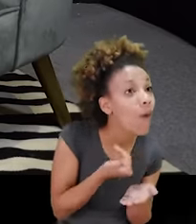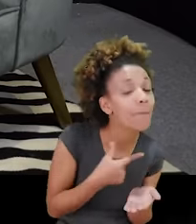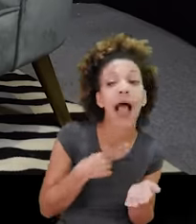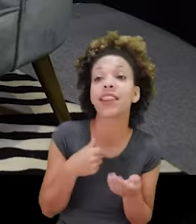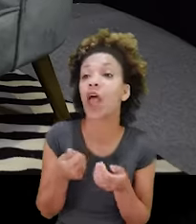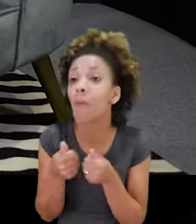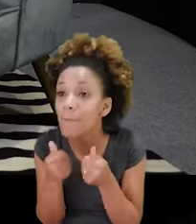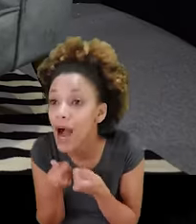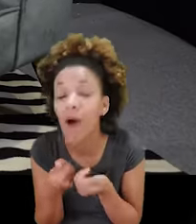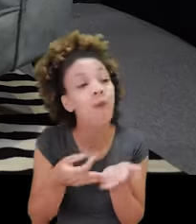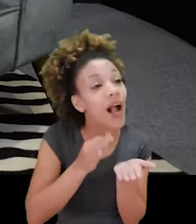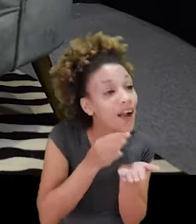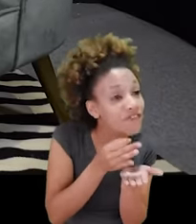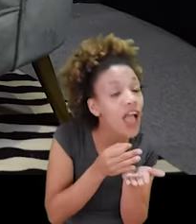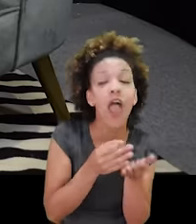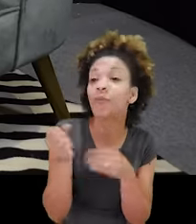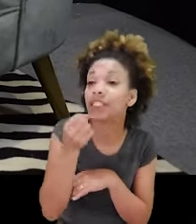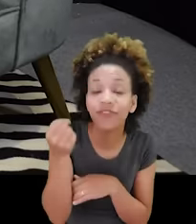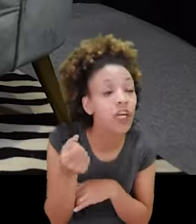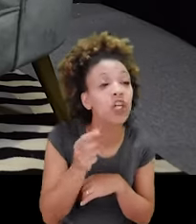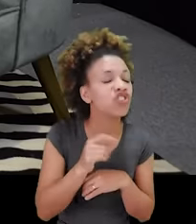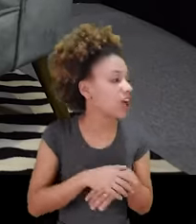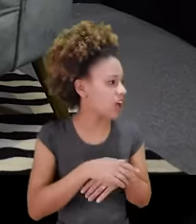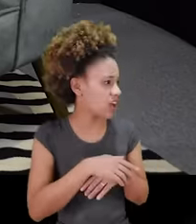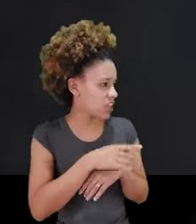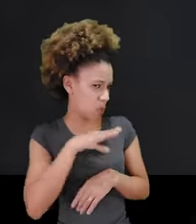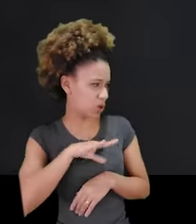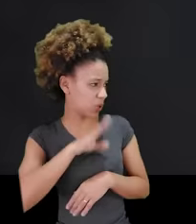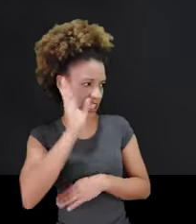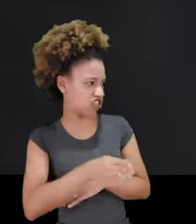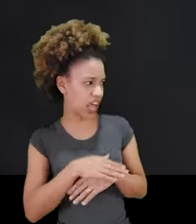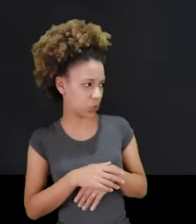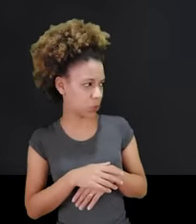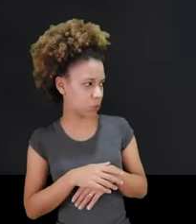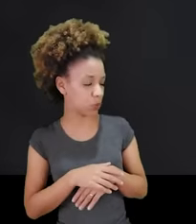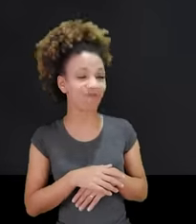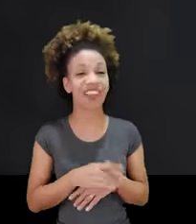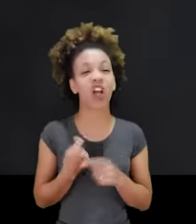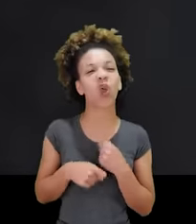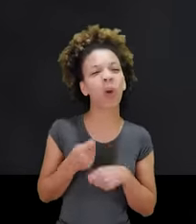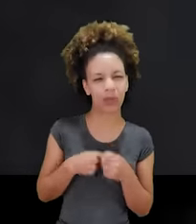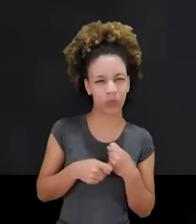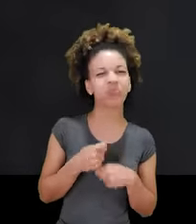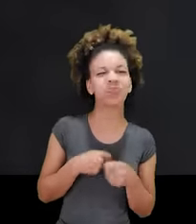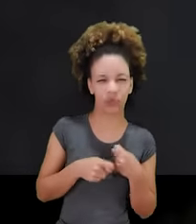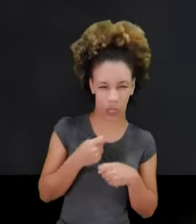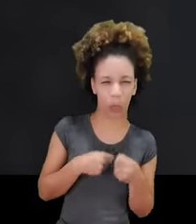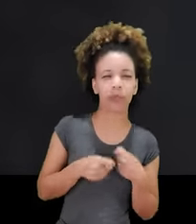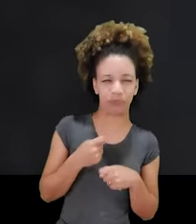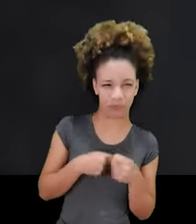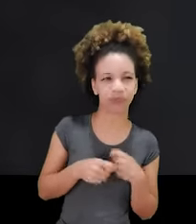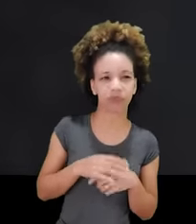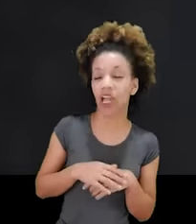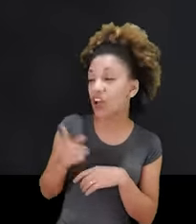tem um bonzinho, a gente tem um café, a gente tem vocês um café. Vocês são literais. Nós somos económicos. Vamos dizer assim. Somos mais